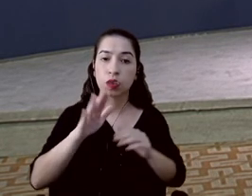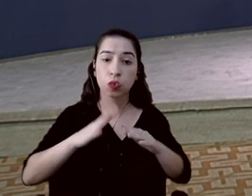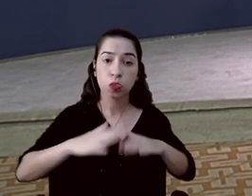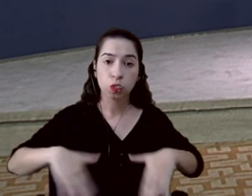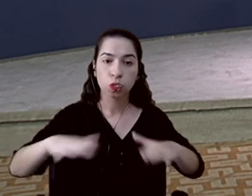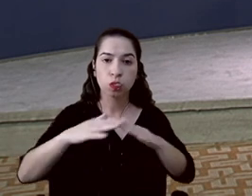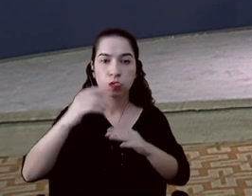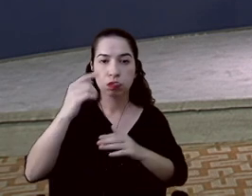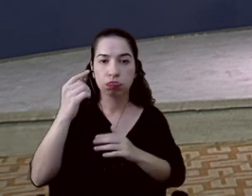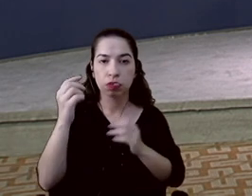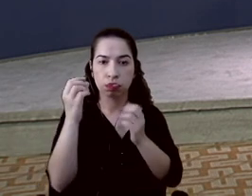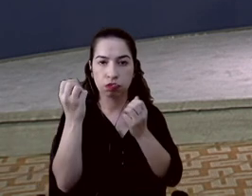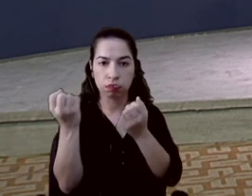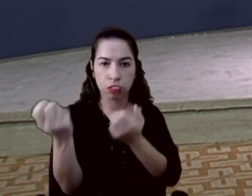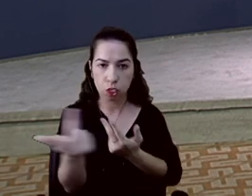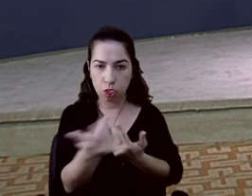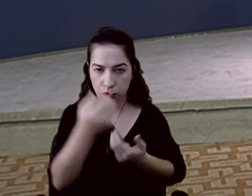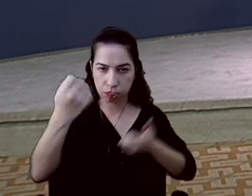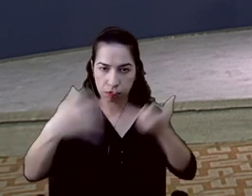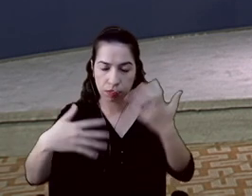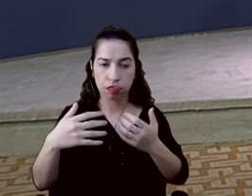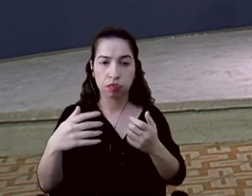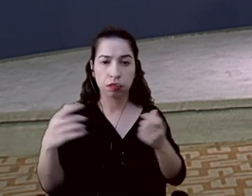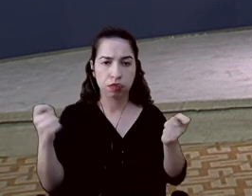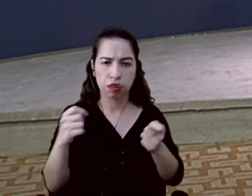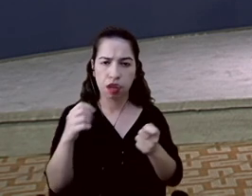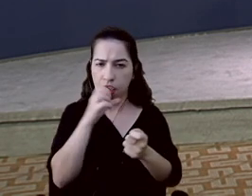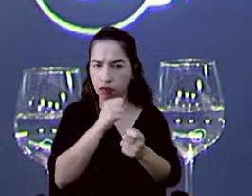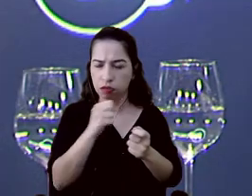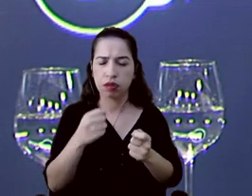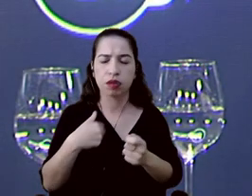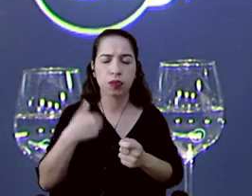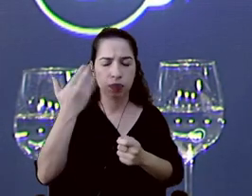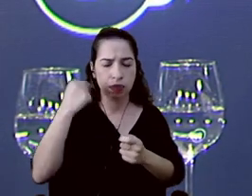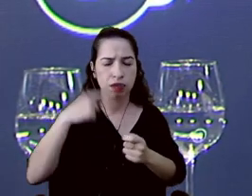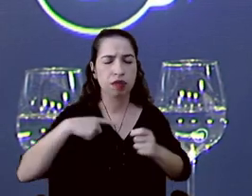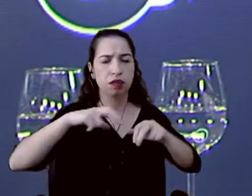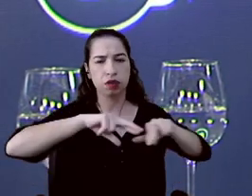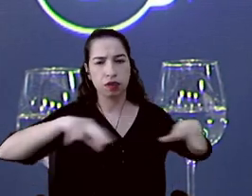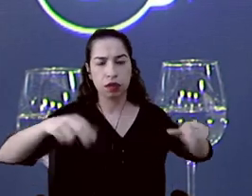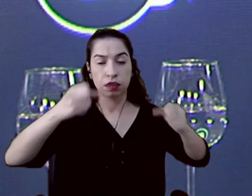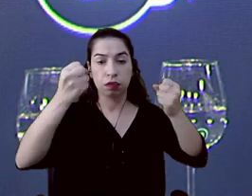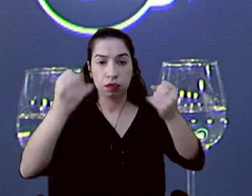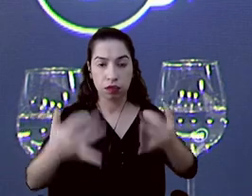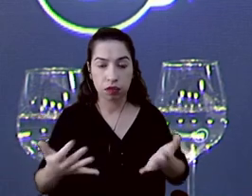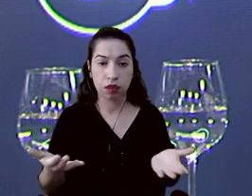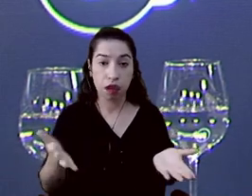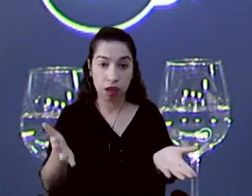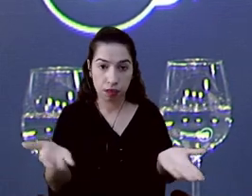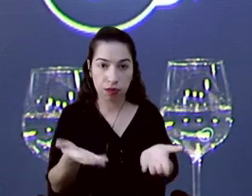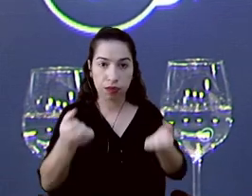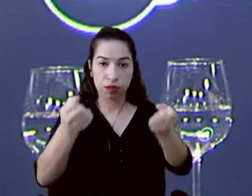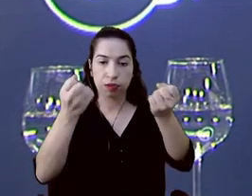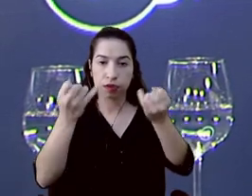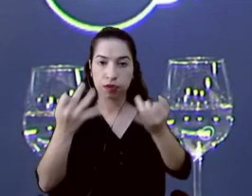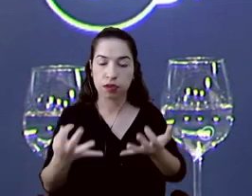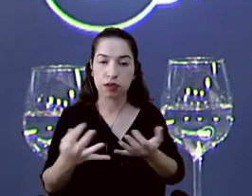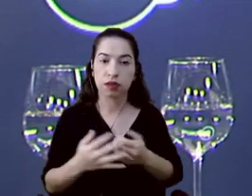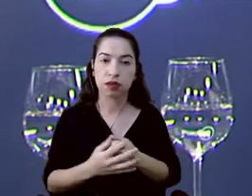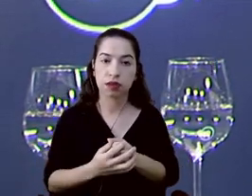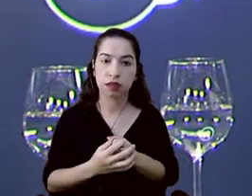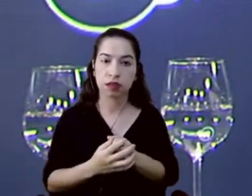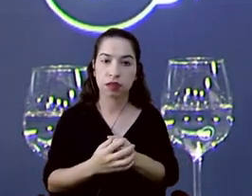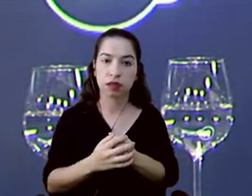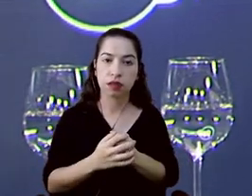página Será que você pode brevemente porque eu sei que tem muita coisa para contar é explicar para gente é um pouco quem é